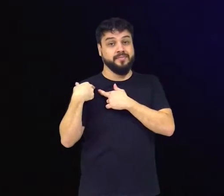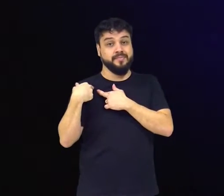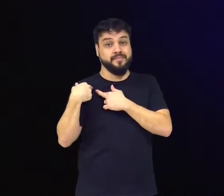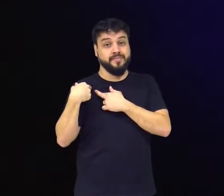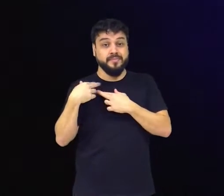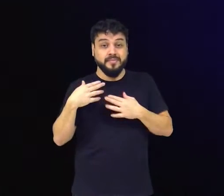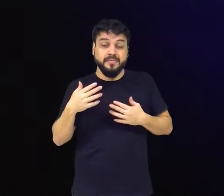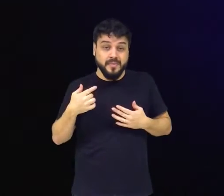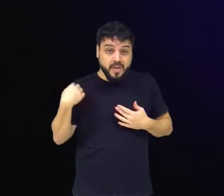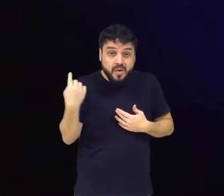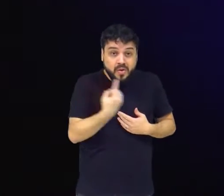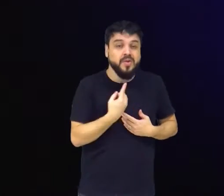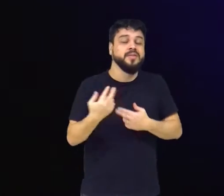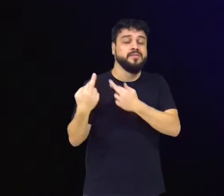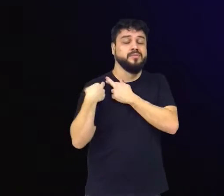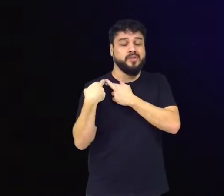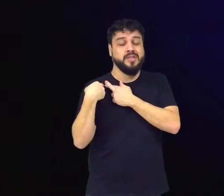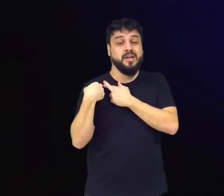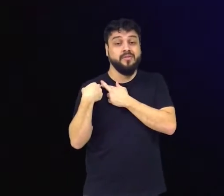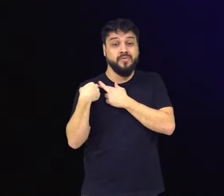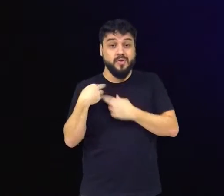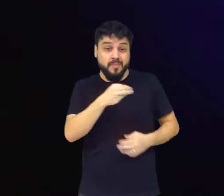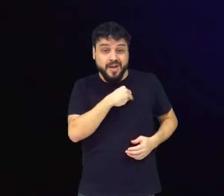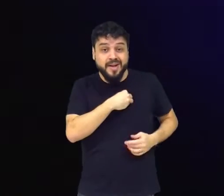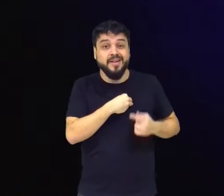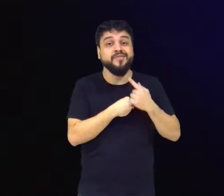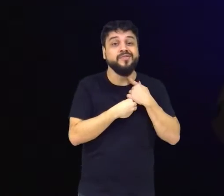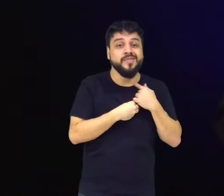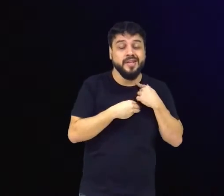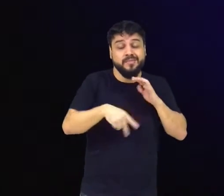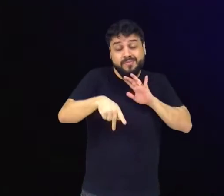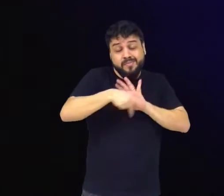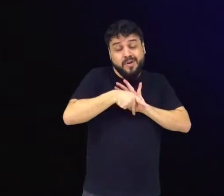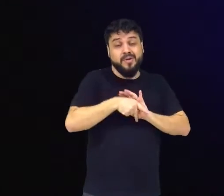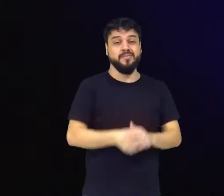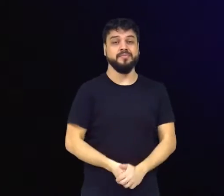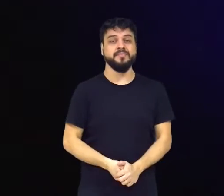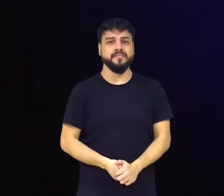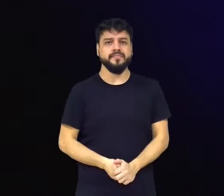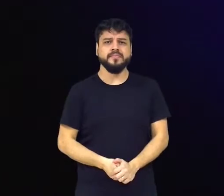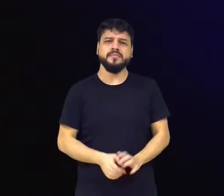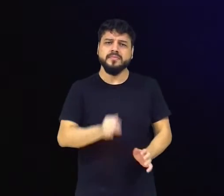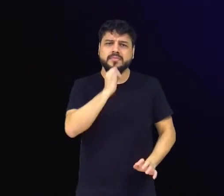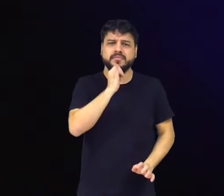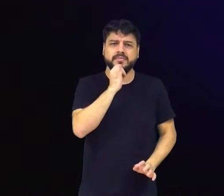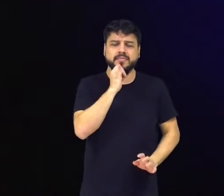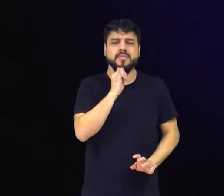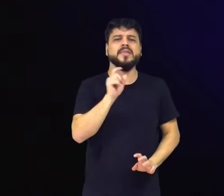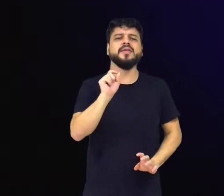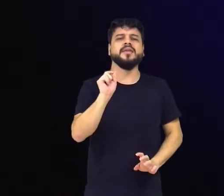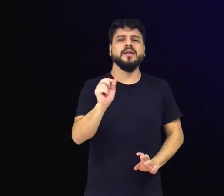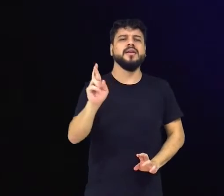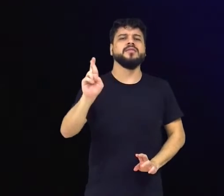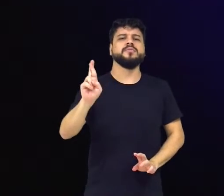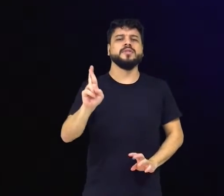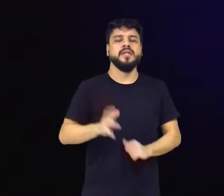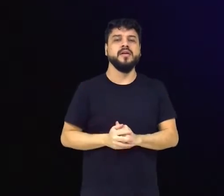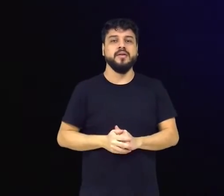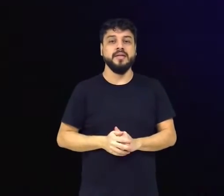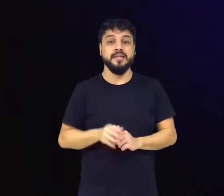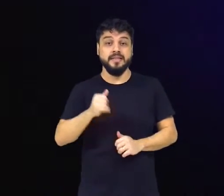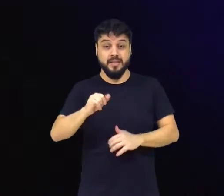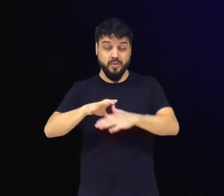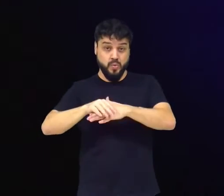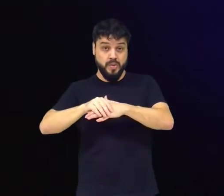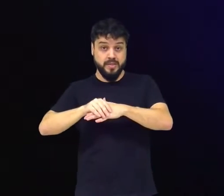nossa, dos pecados que nós mesmos cometemos. Por exemplo, de quem é a responsabilidade das doenças, se não